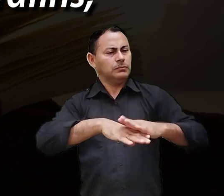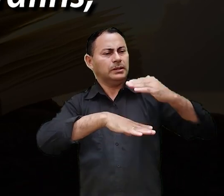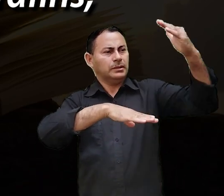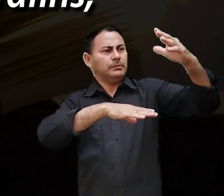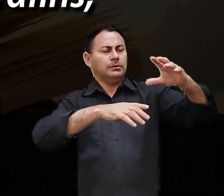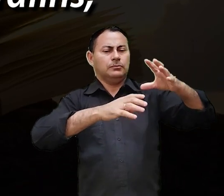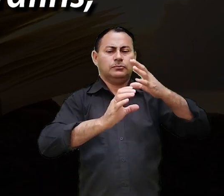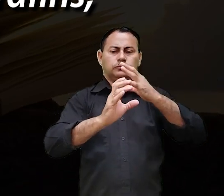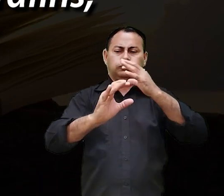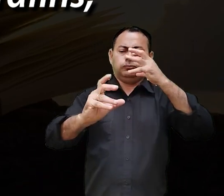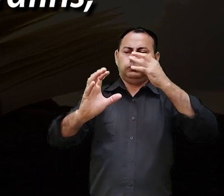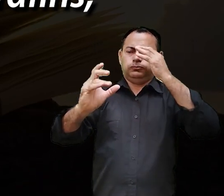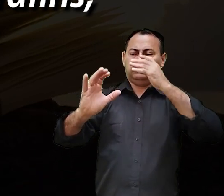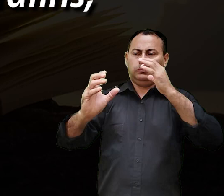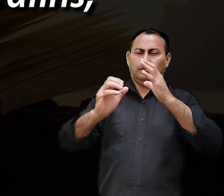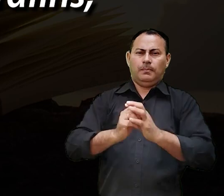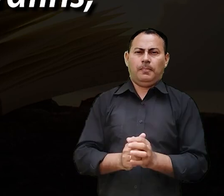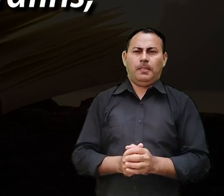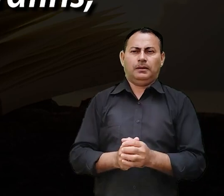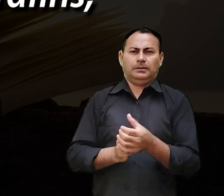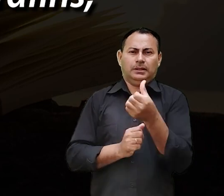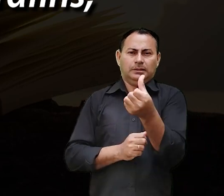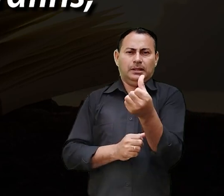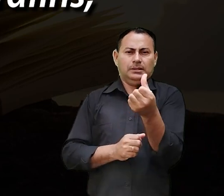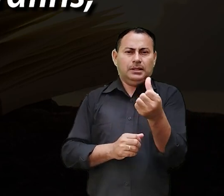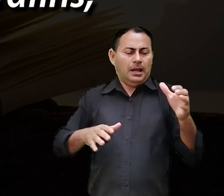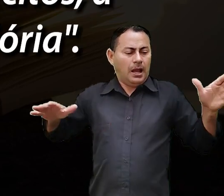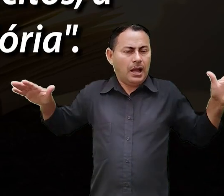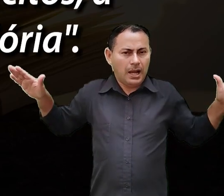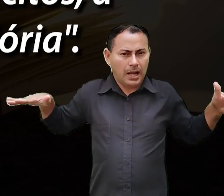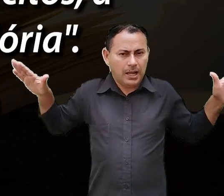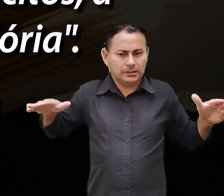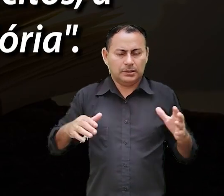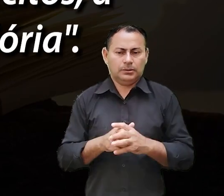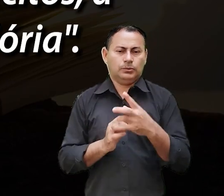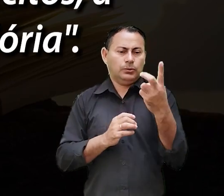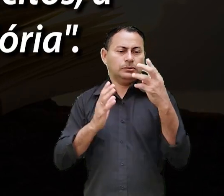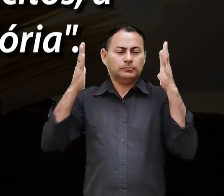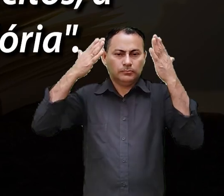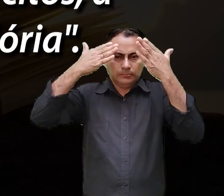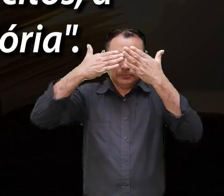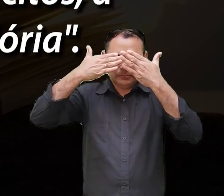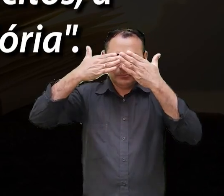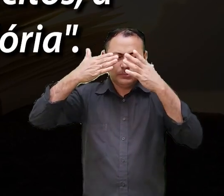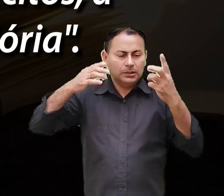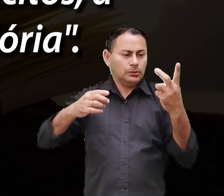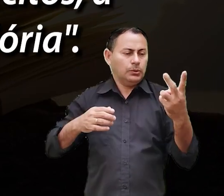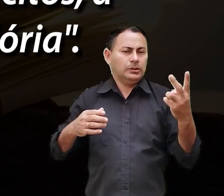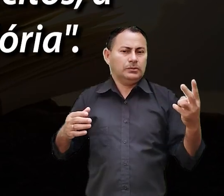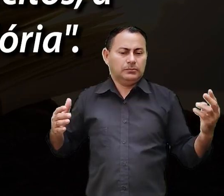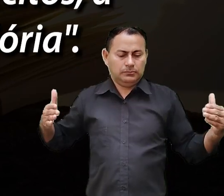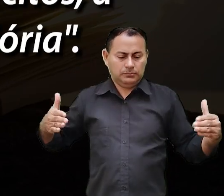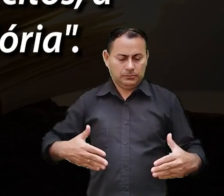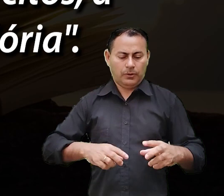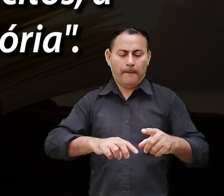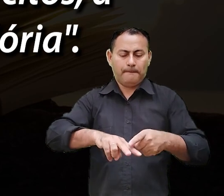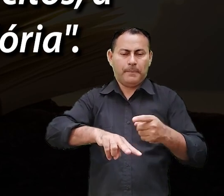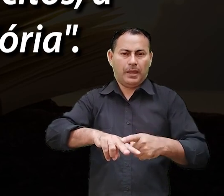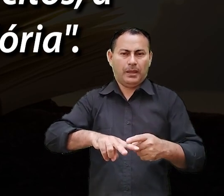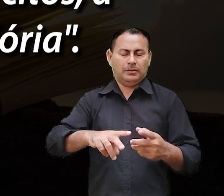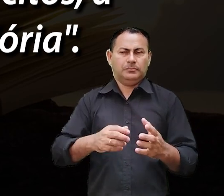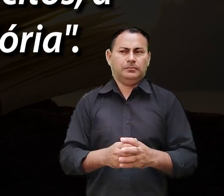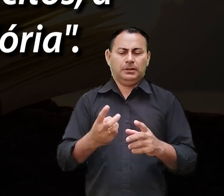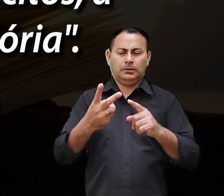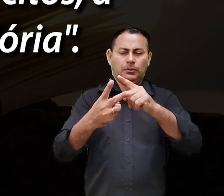estavam serafins cada um deles tinha seis asas com duas cobrin o rosto com duas cobrin os